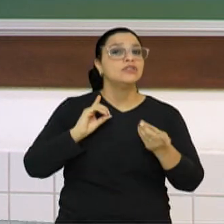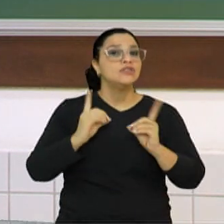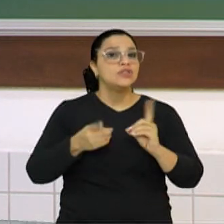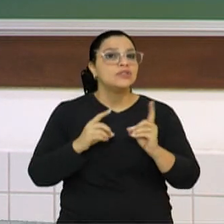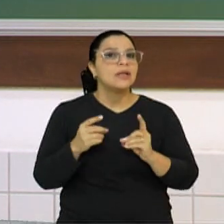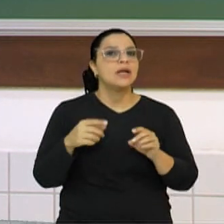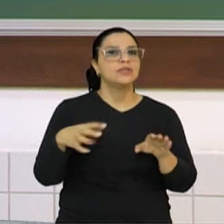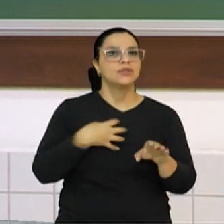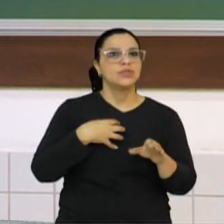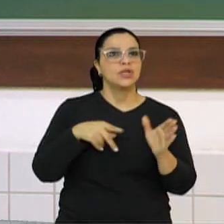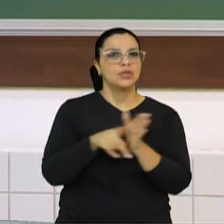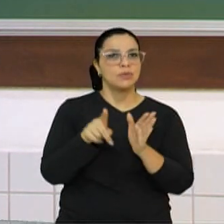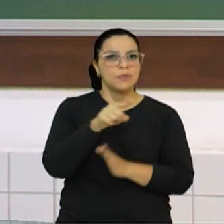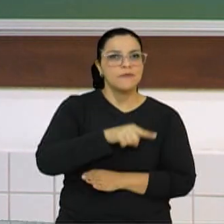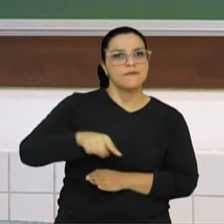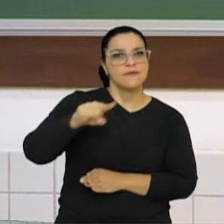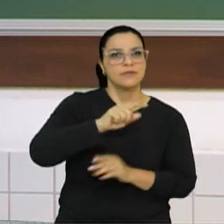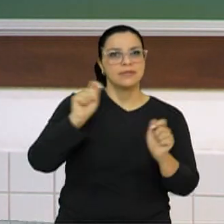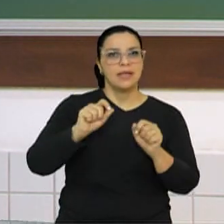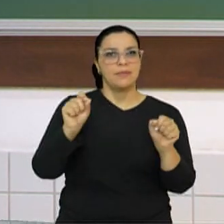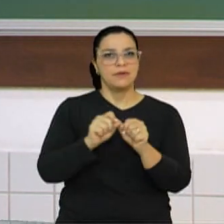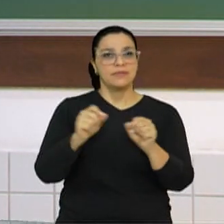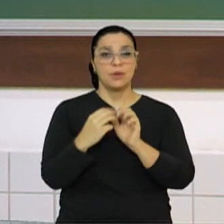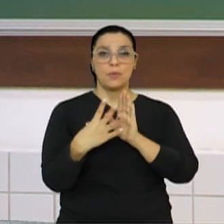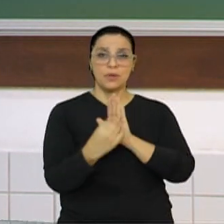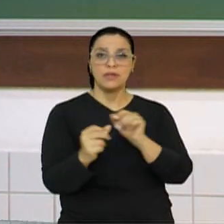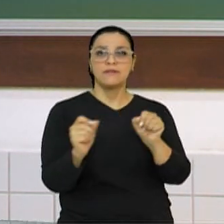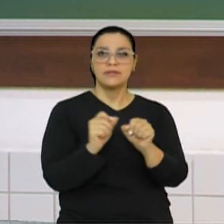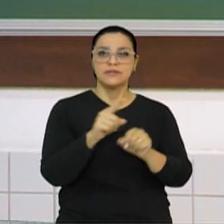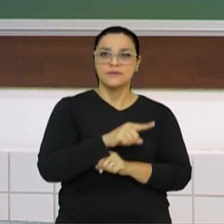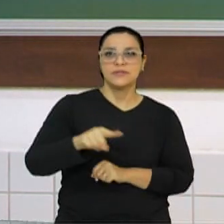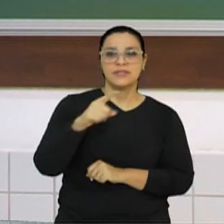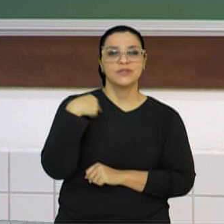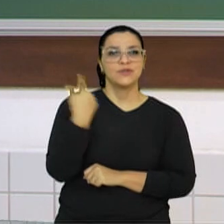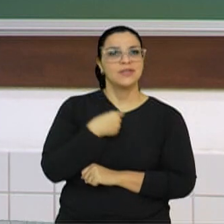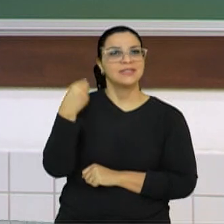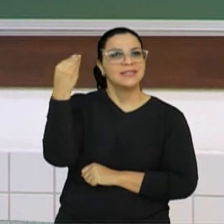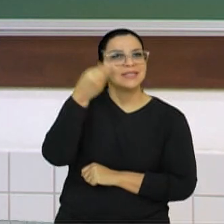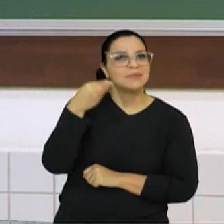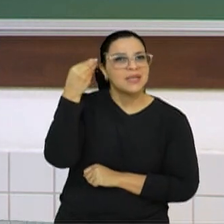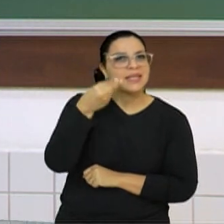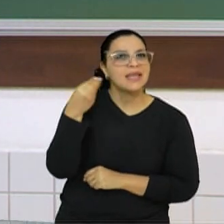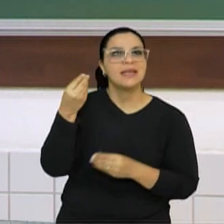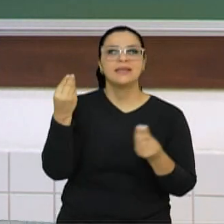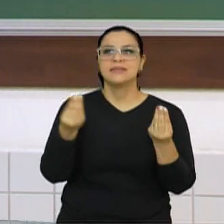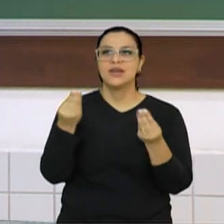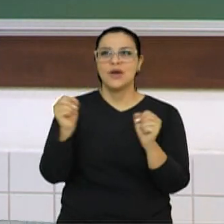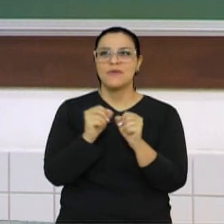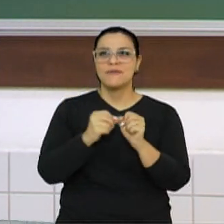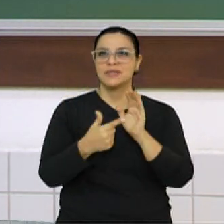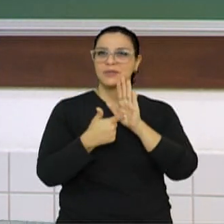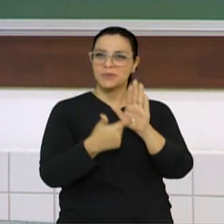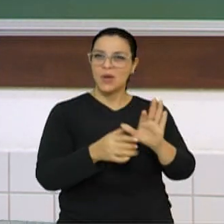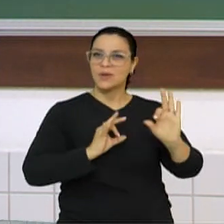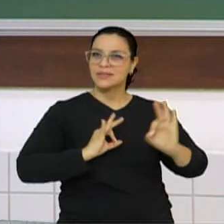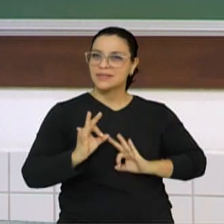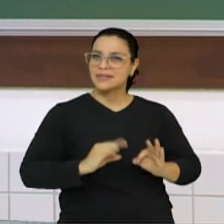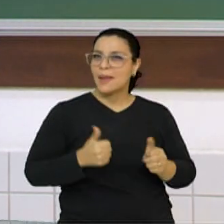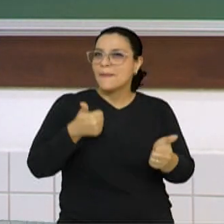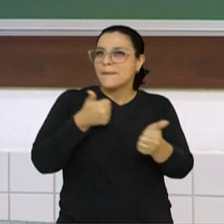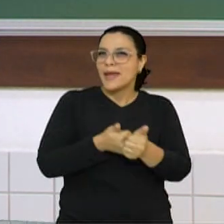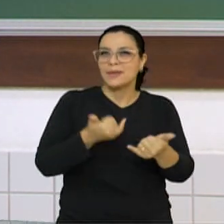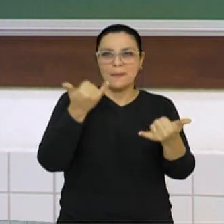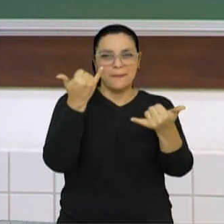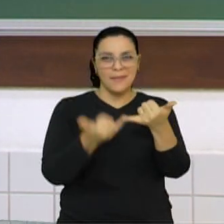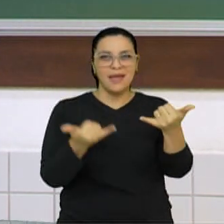A ideia disso, gente, a ideia desse modelo é fazer com que a gente represente, né, o mais próximo